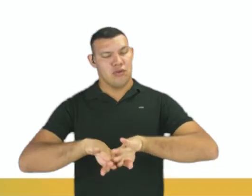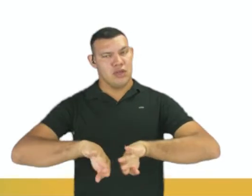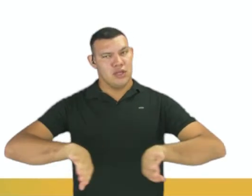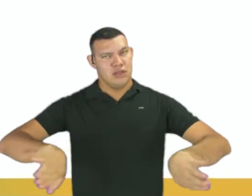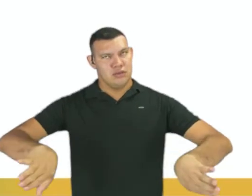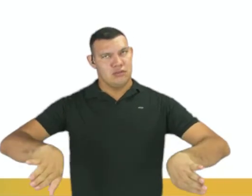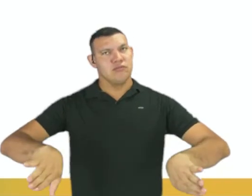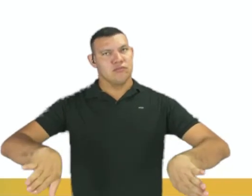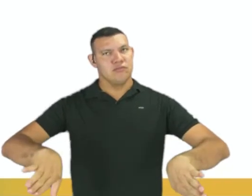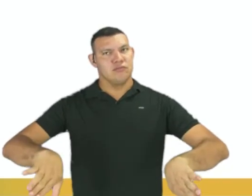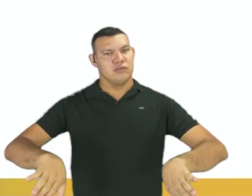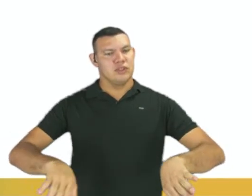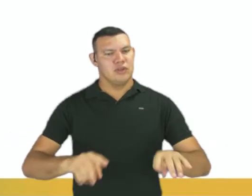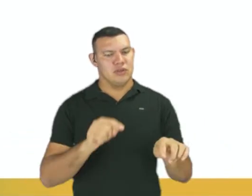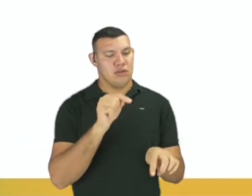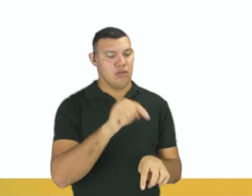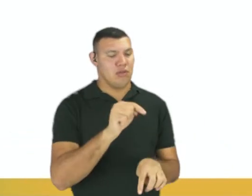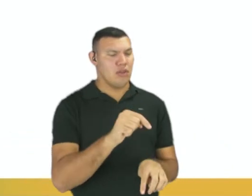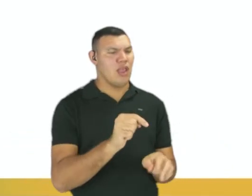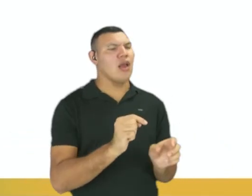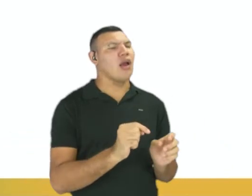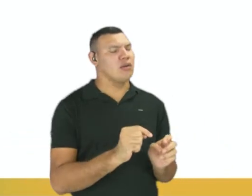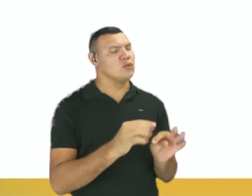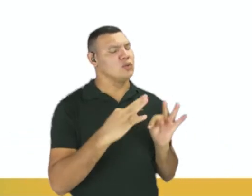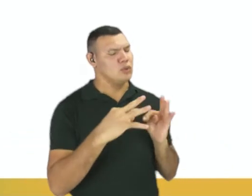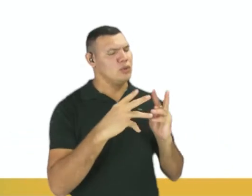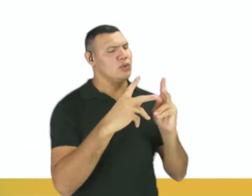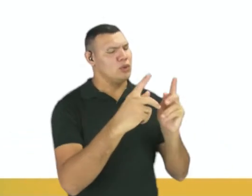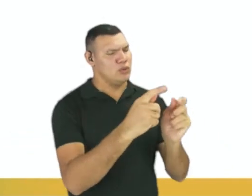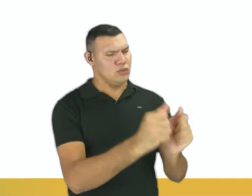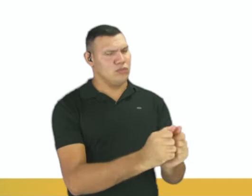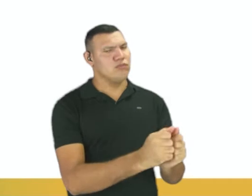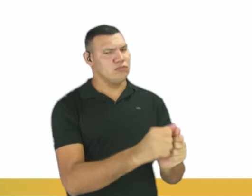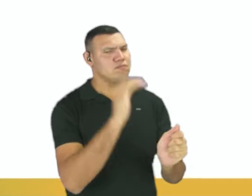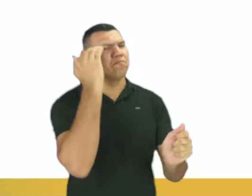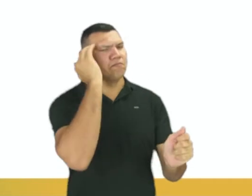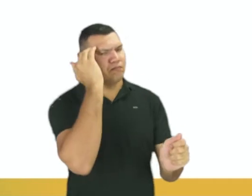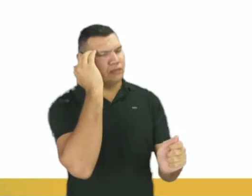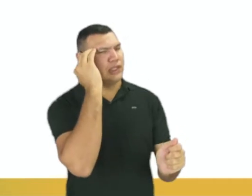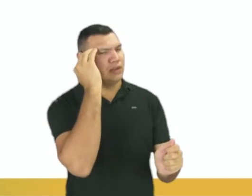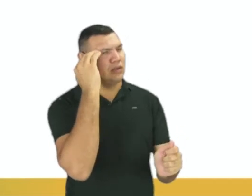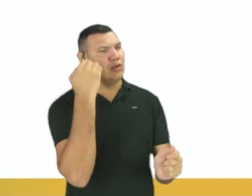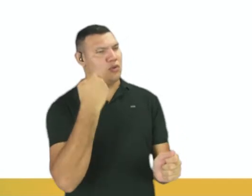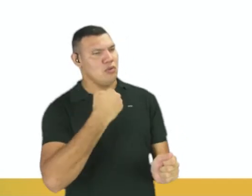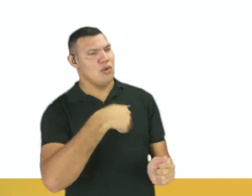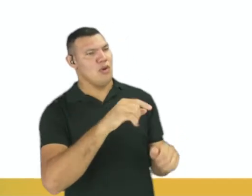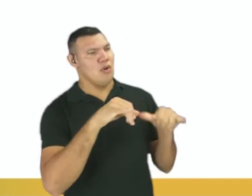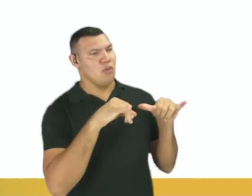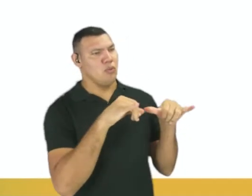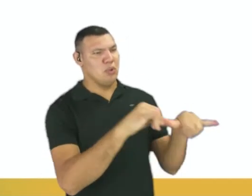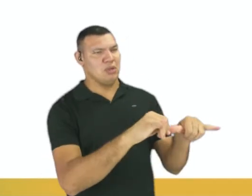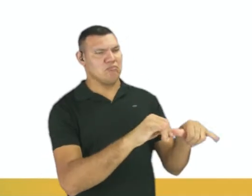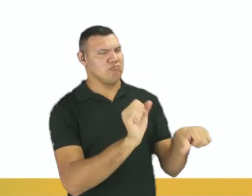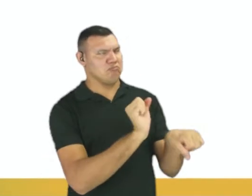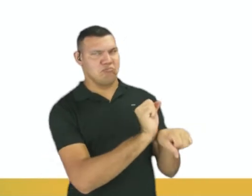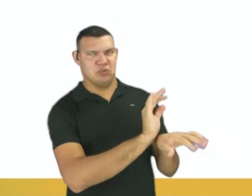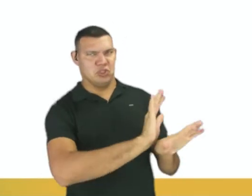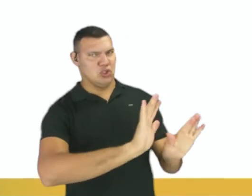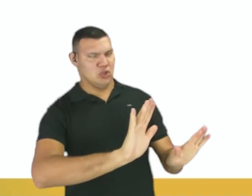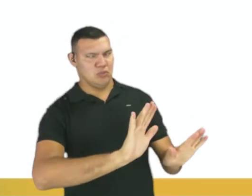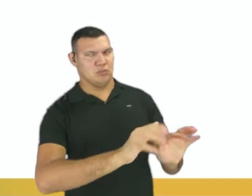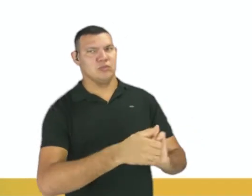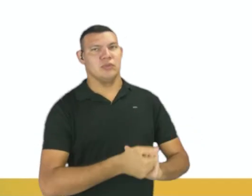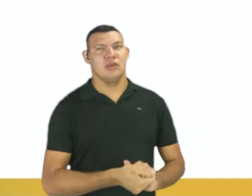uma oração com sentido completo e que poderia se bastar e ela poderia acabar em fui ao mercado mas temos outro